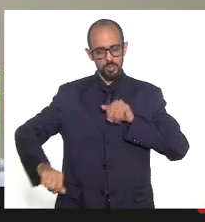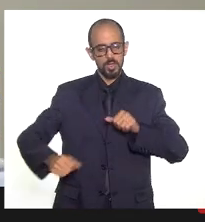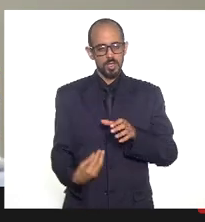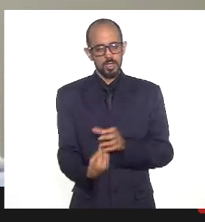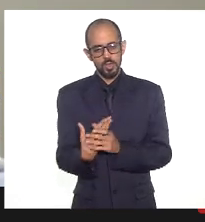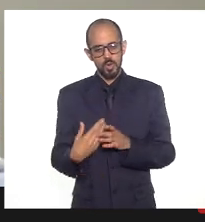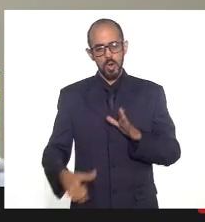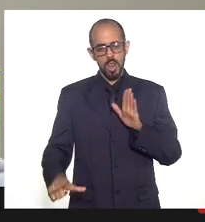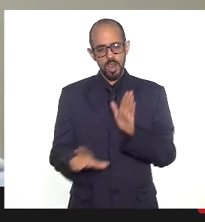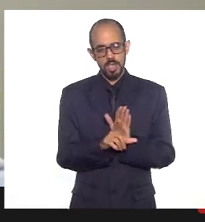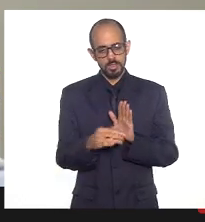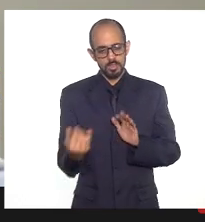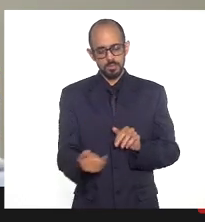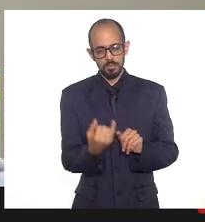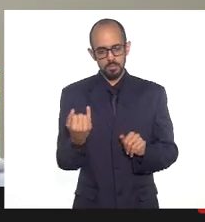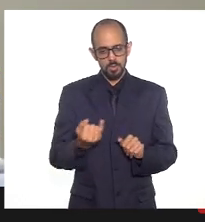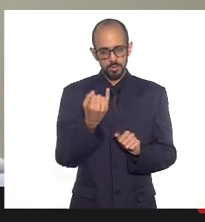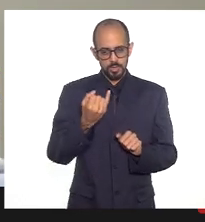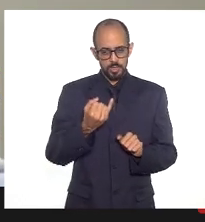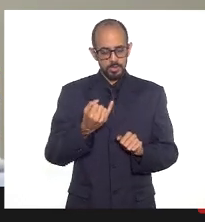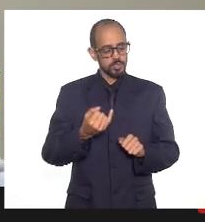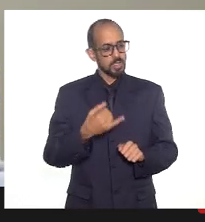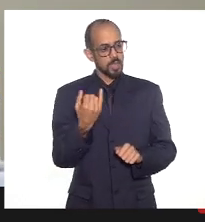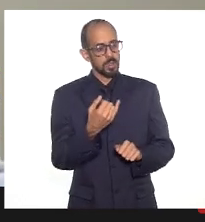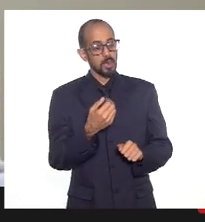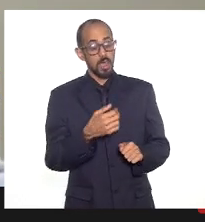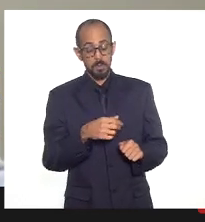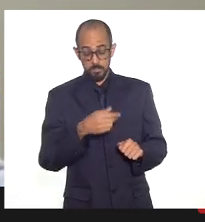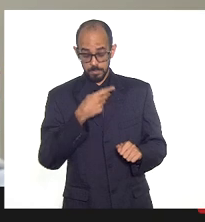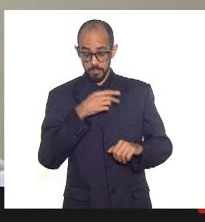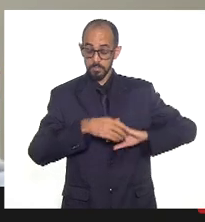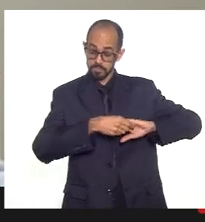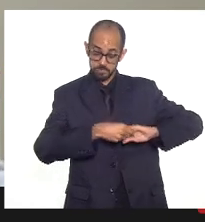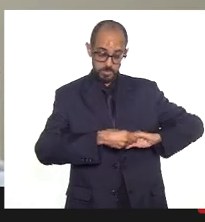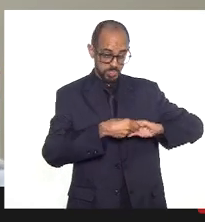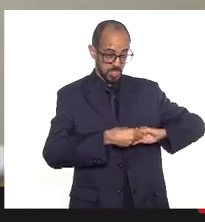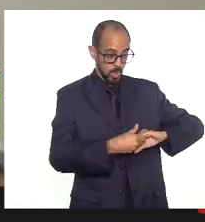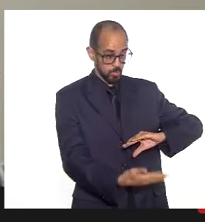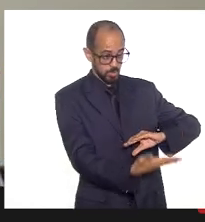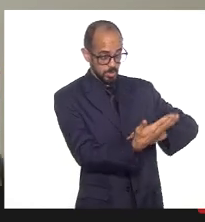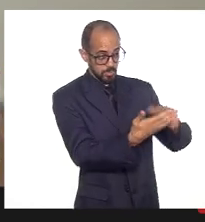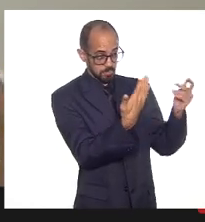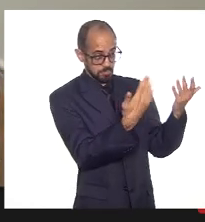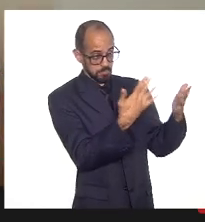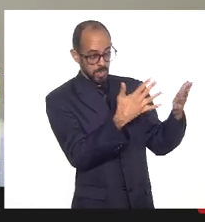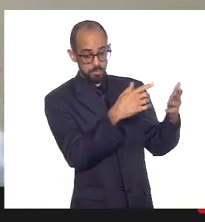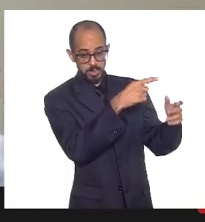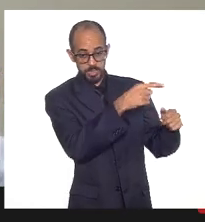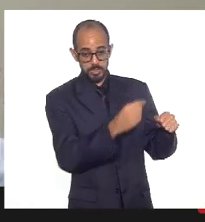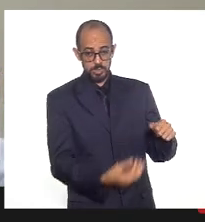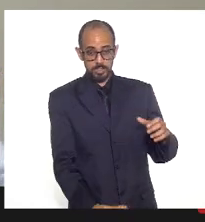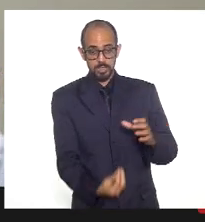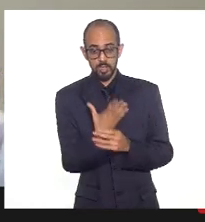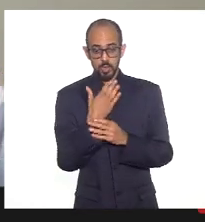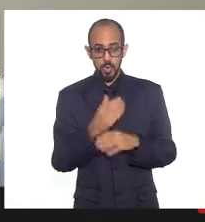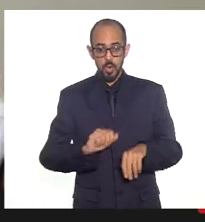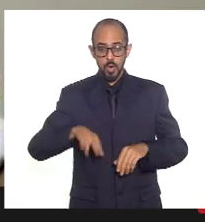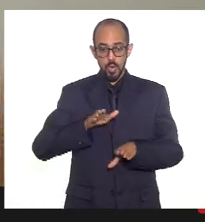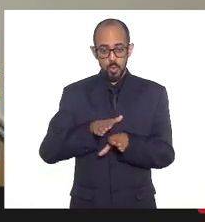é importante registrar e saudar aqui, como, por exemplo, a lei que instituiu o Conselho Estadual